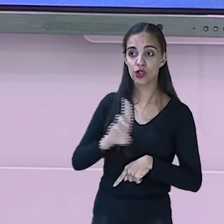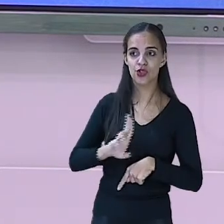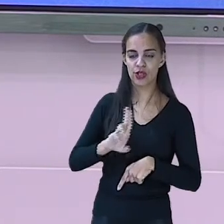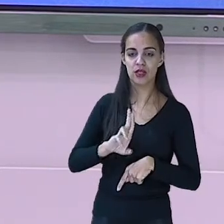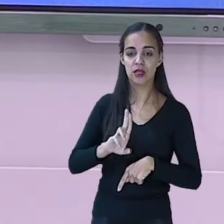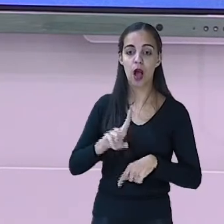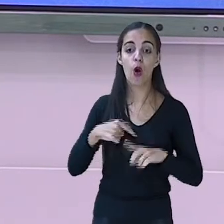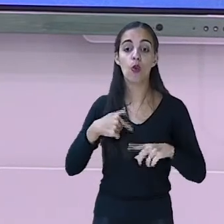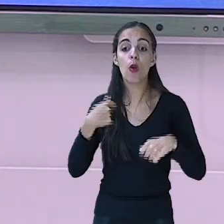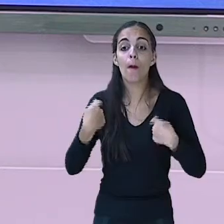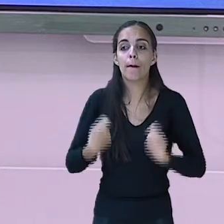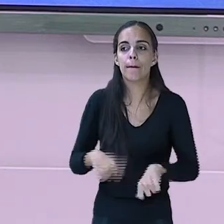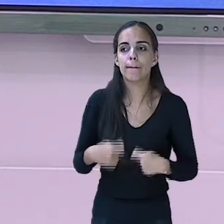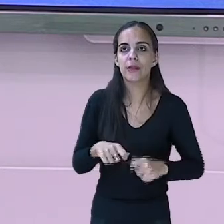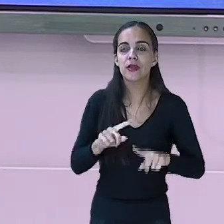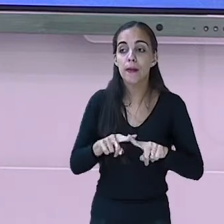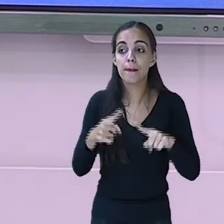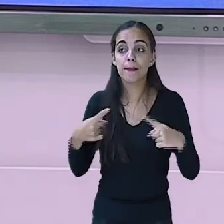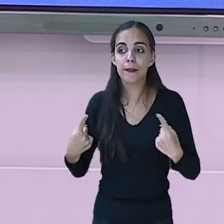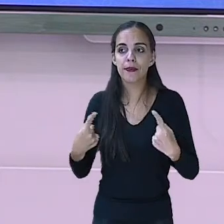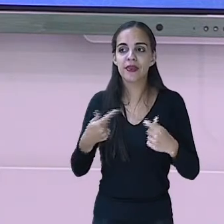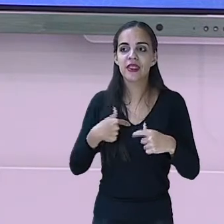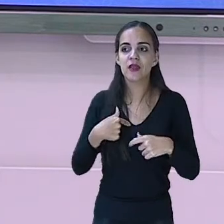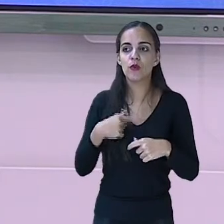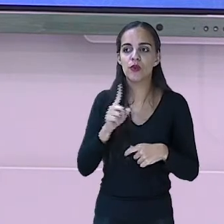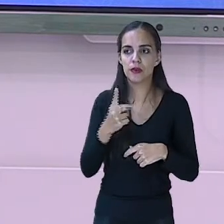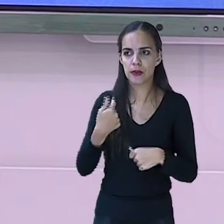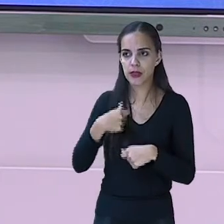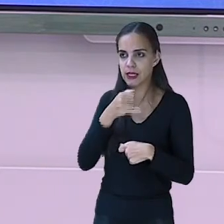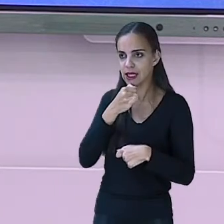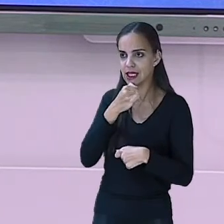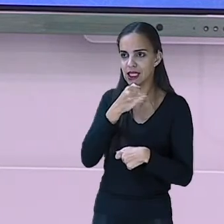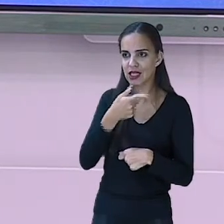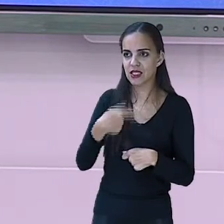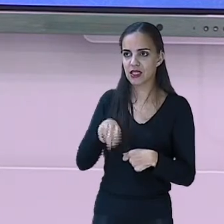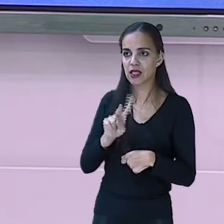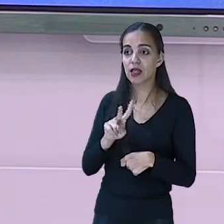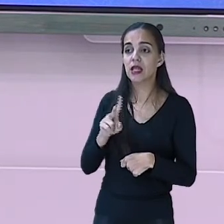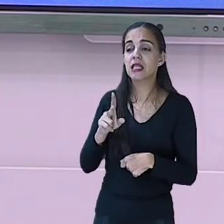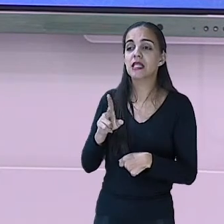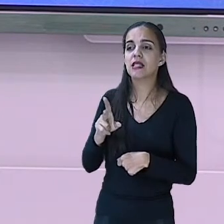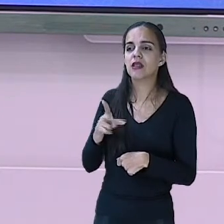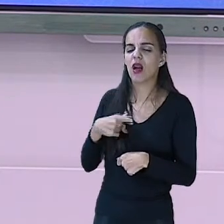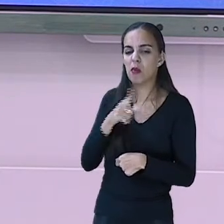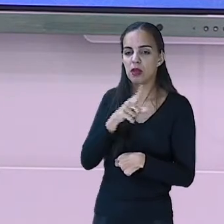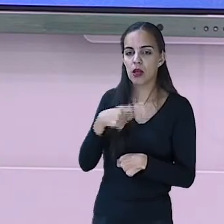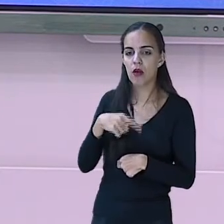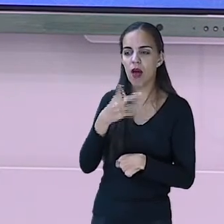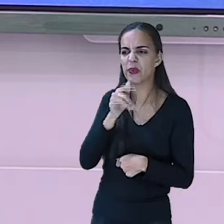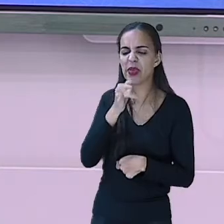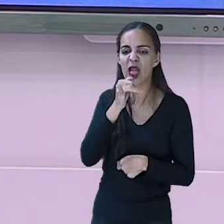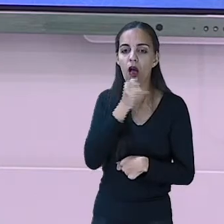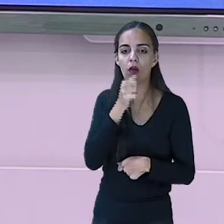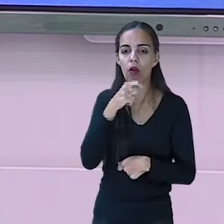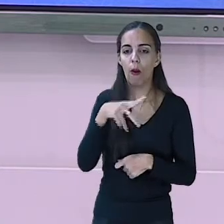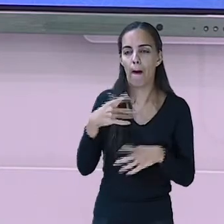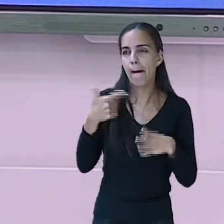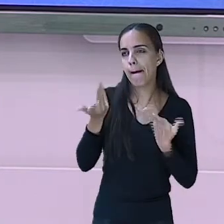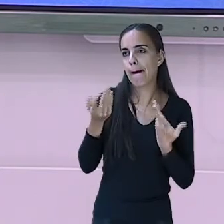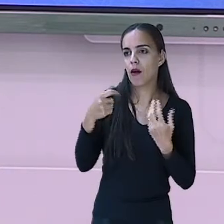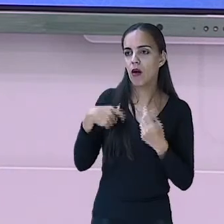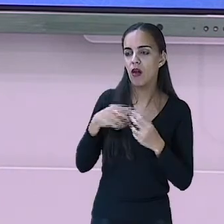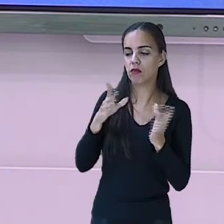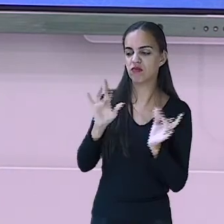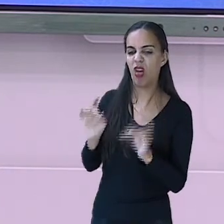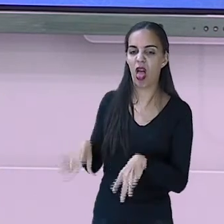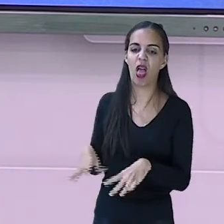eu preciso, mas eu não vou desperdiçar. Eu vou utilizar